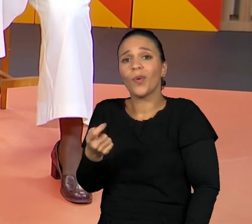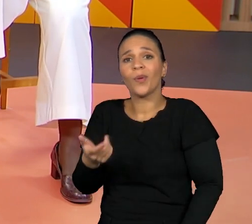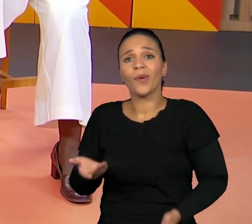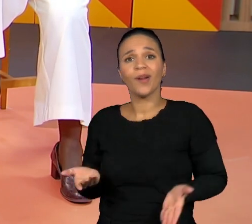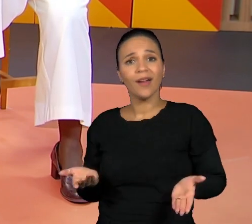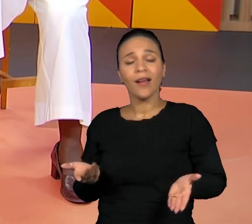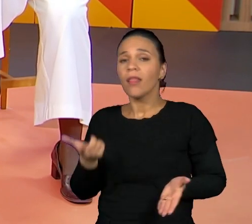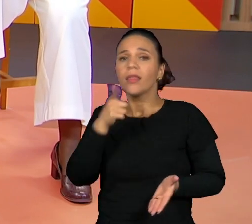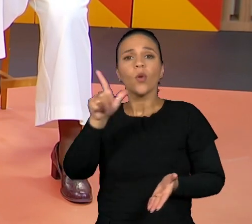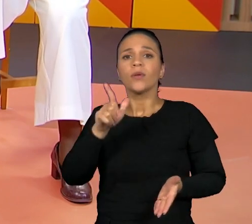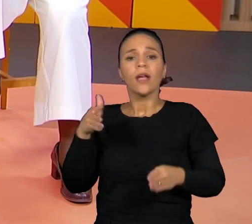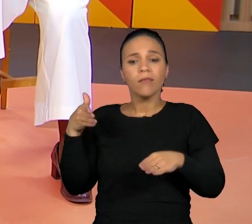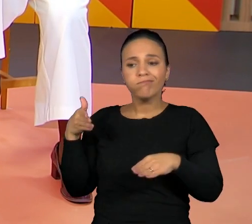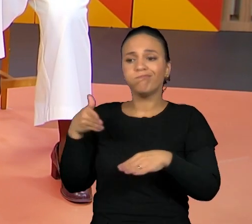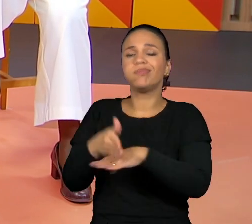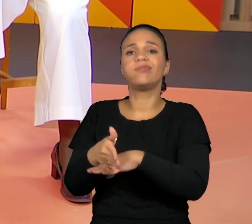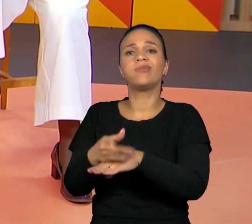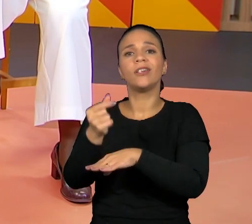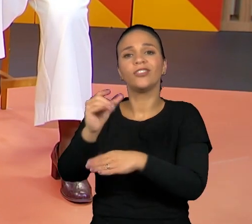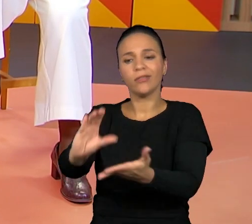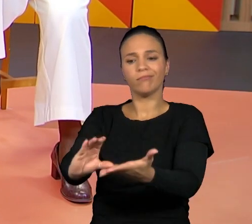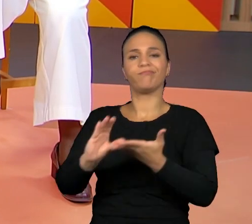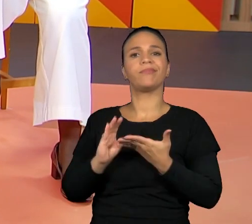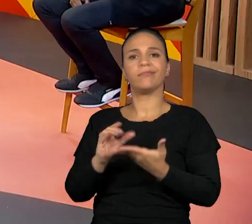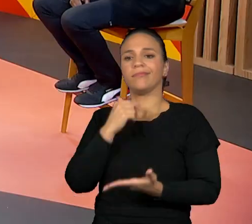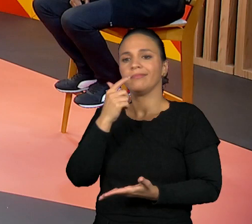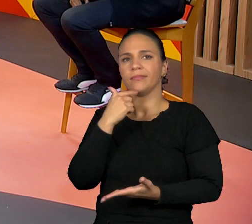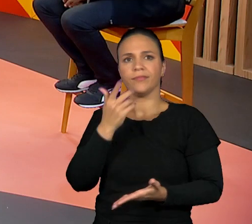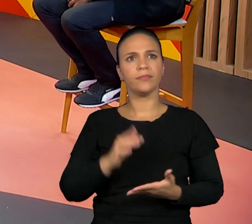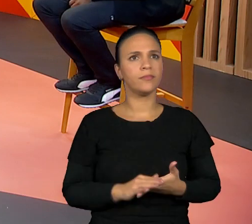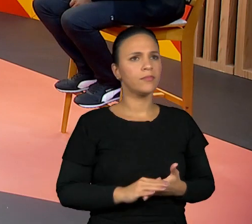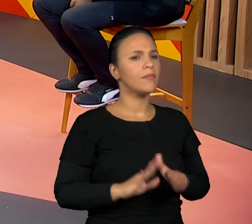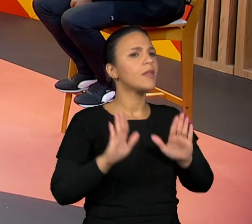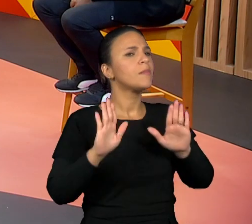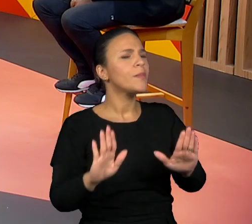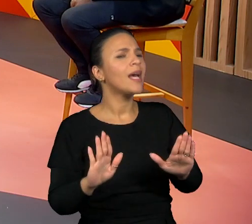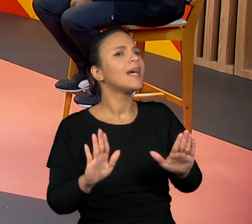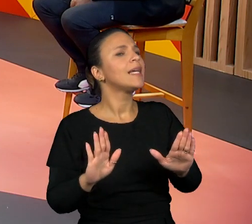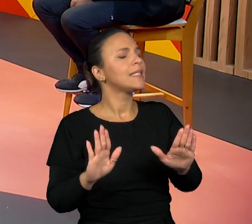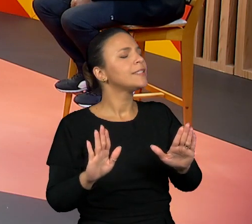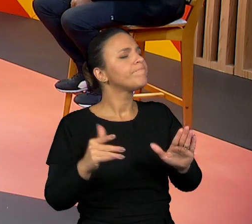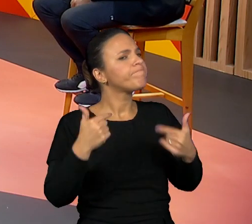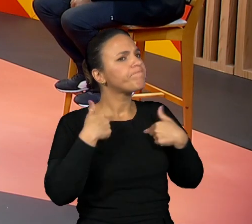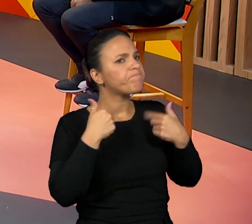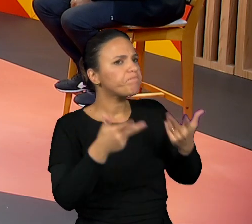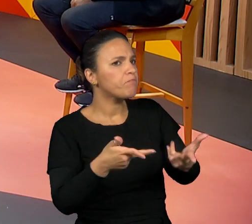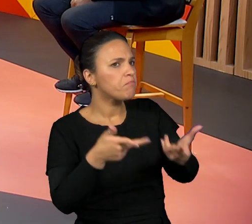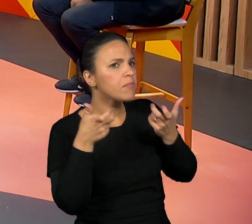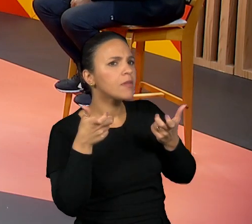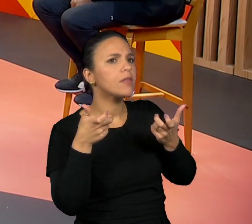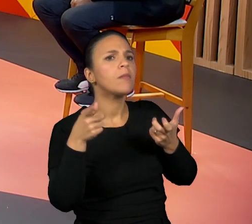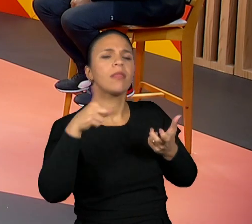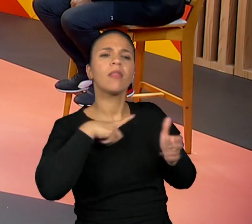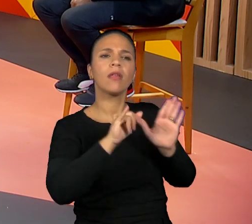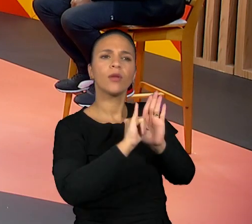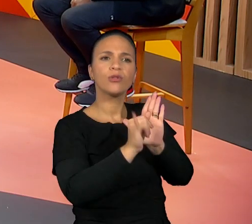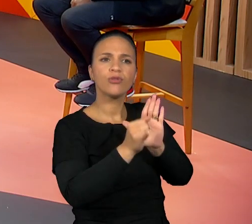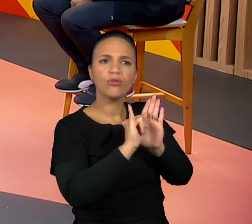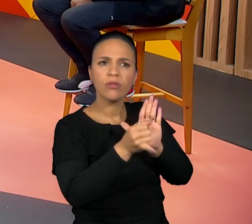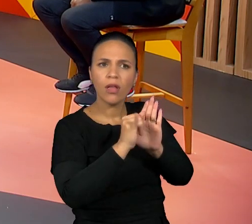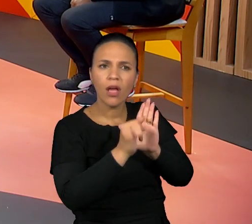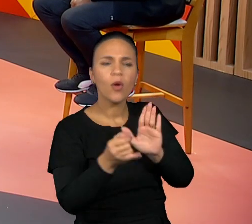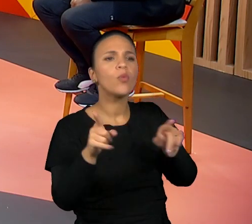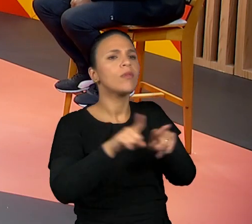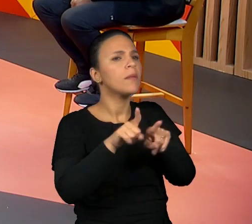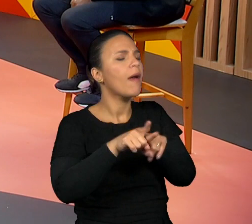que precisam, né, ser contemplados. Mas e até decodificar, porque eu vejo que são lançados editais para que as pessoas